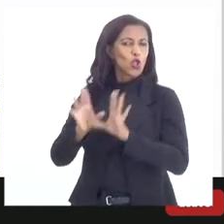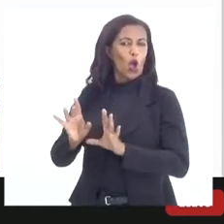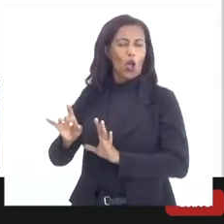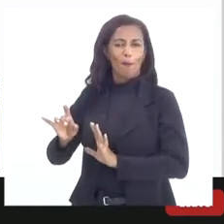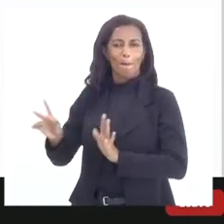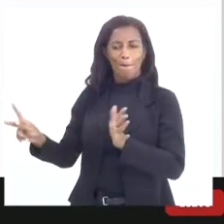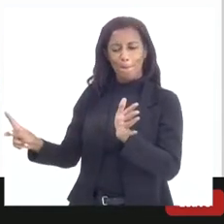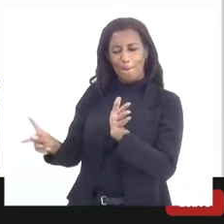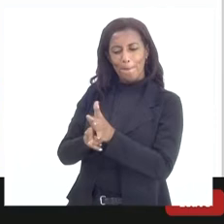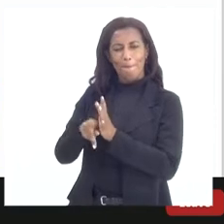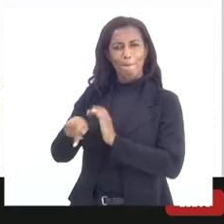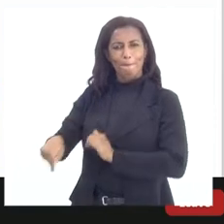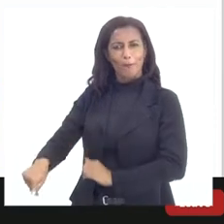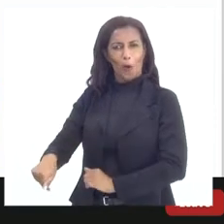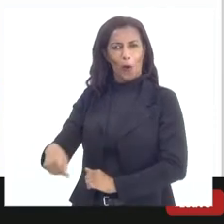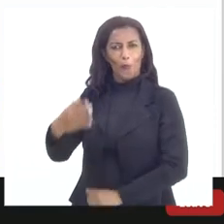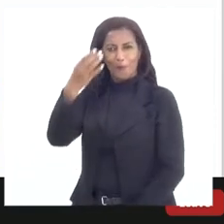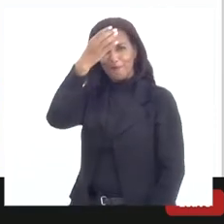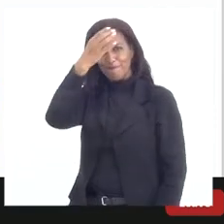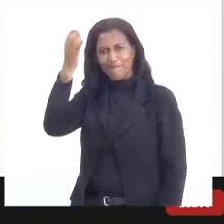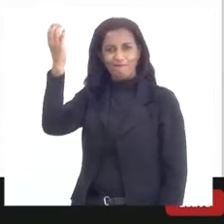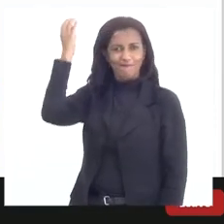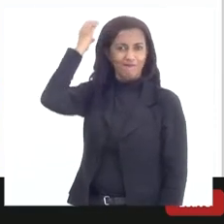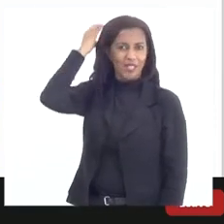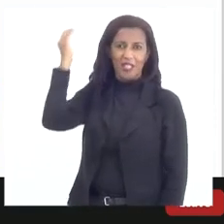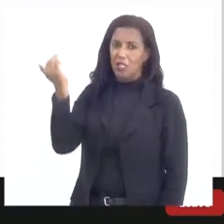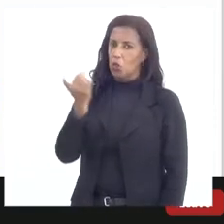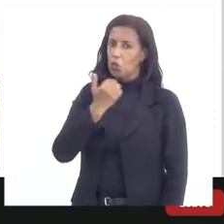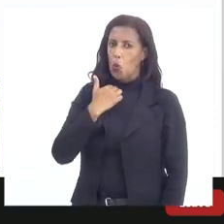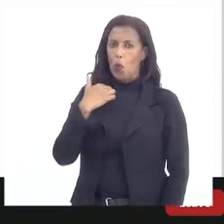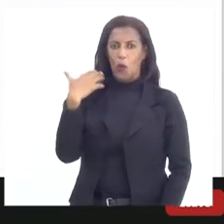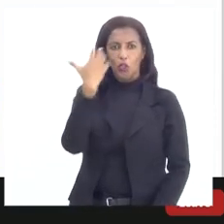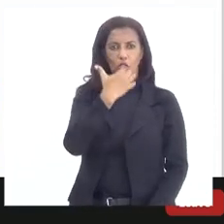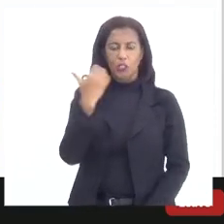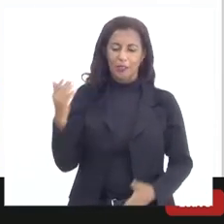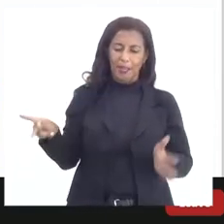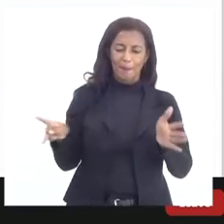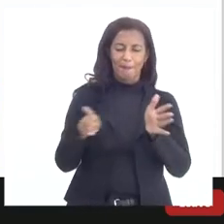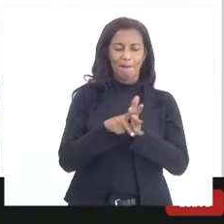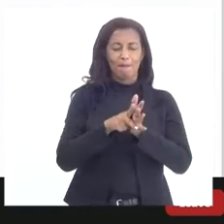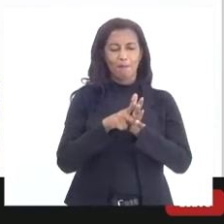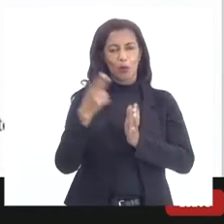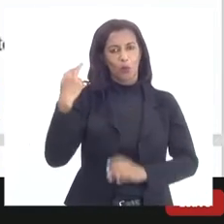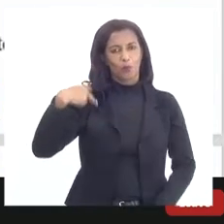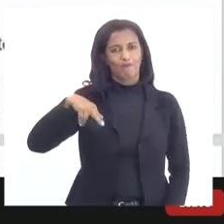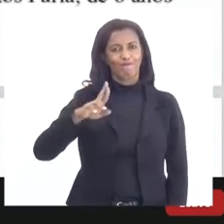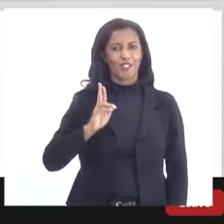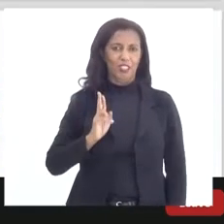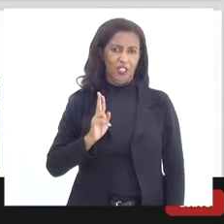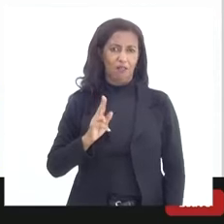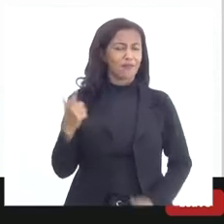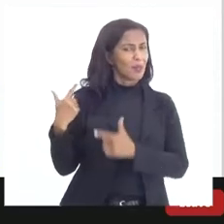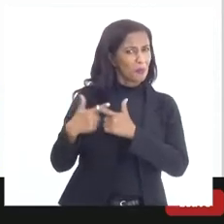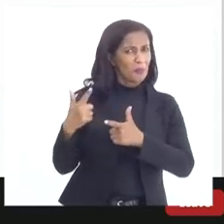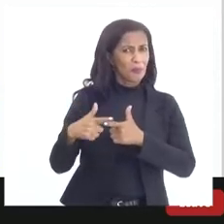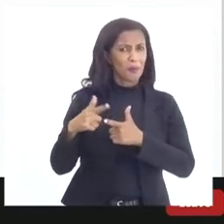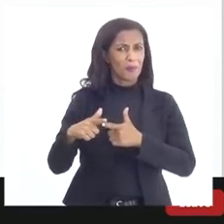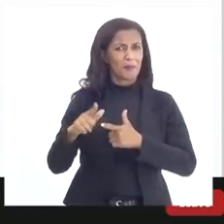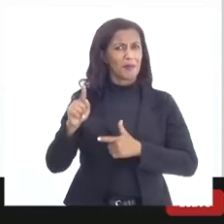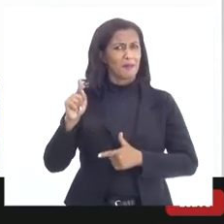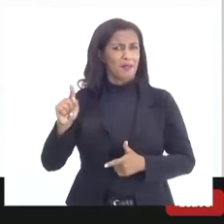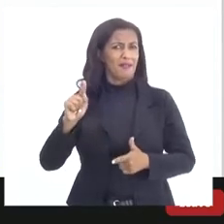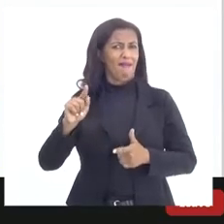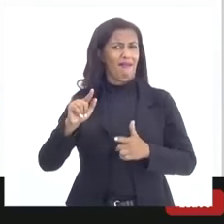de Candomblé não possam cantar as cantigas que são significativas para ela. Isso é um problema para a escola. Quem